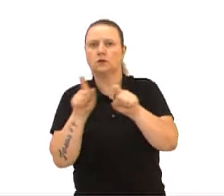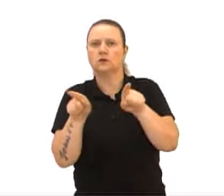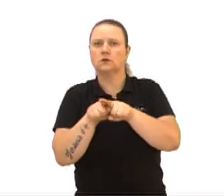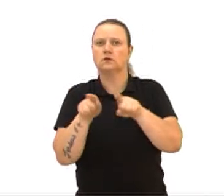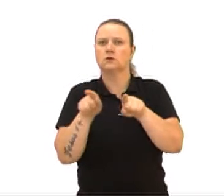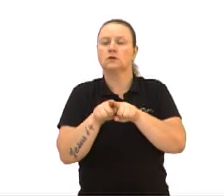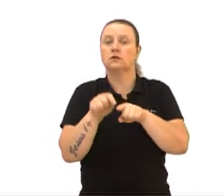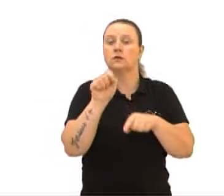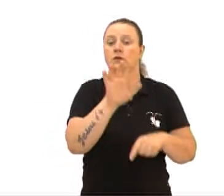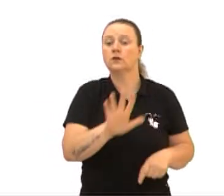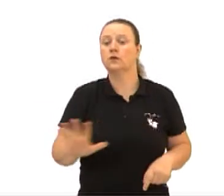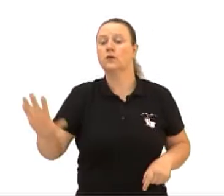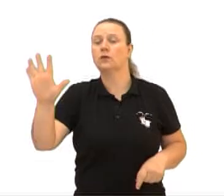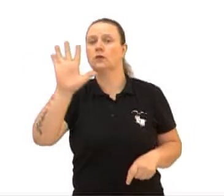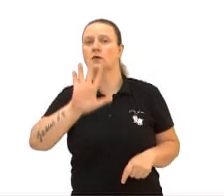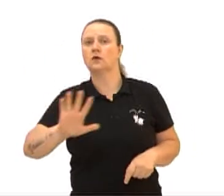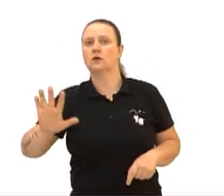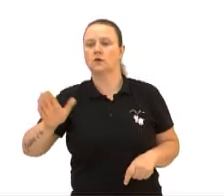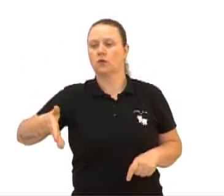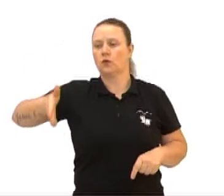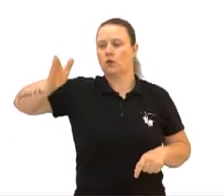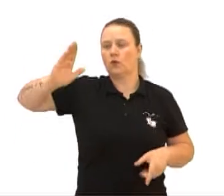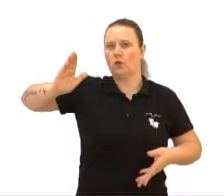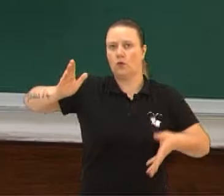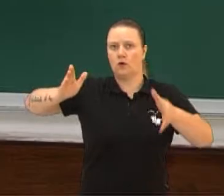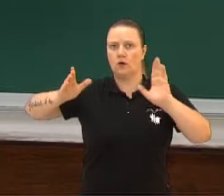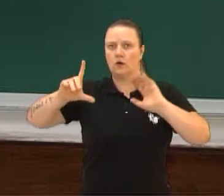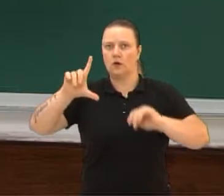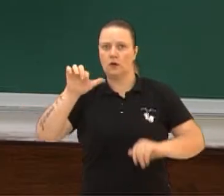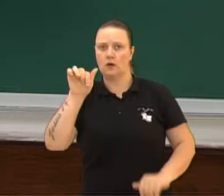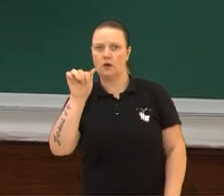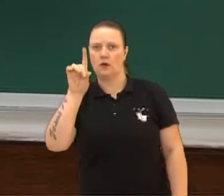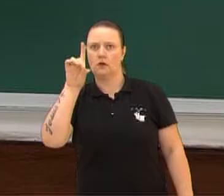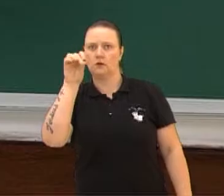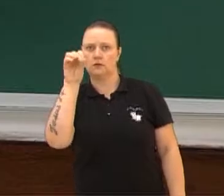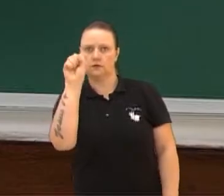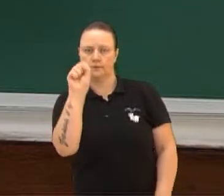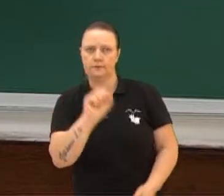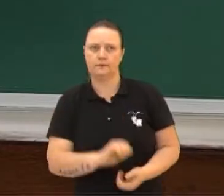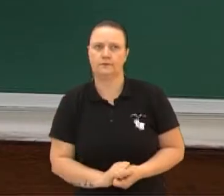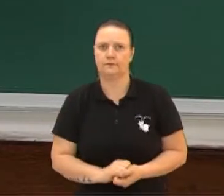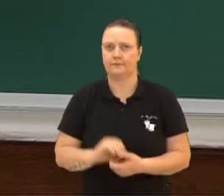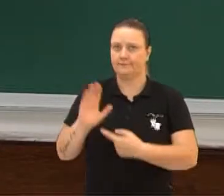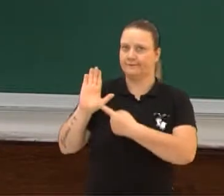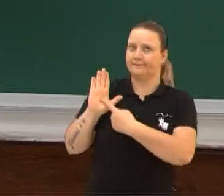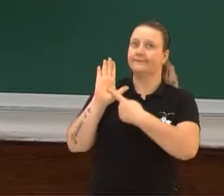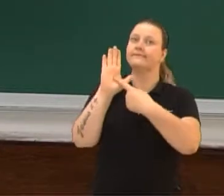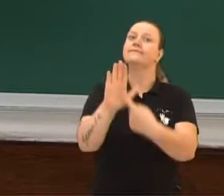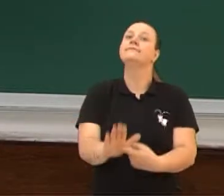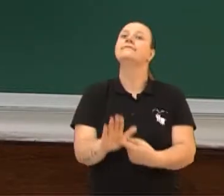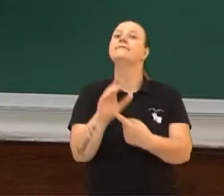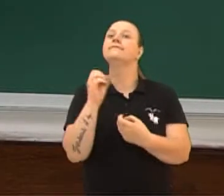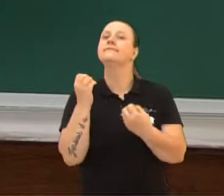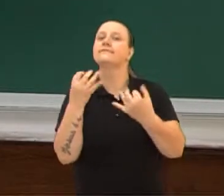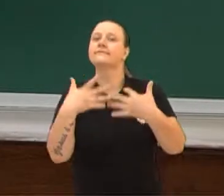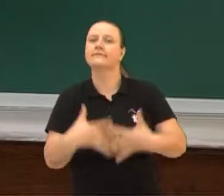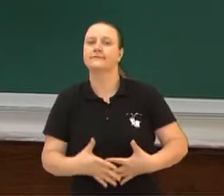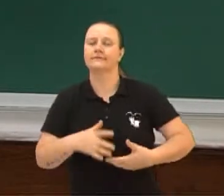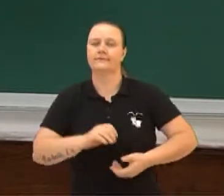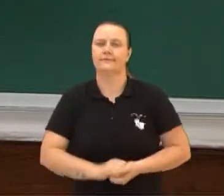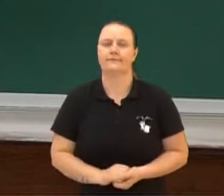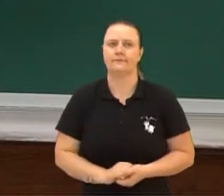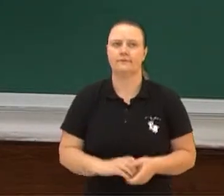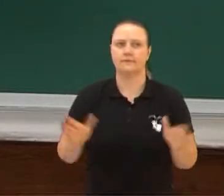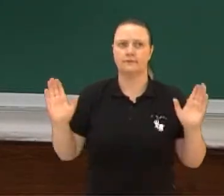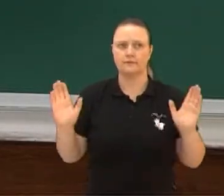construído sobre outros 2 lados. Então, essa é a propriedade que fala sobre isso aqui. Tá? Aí,